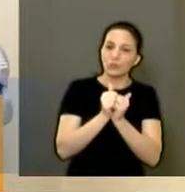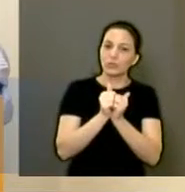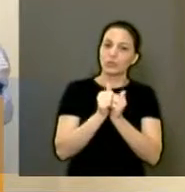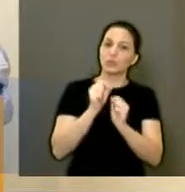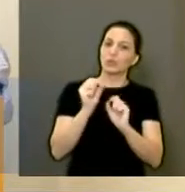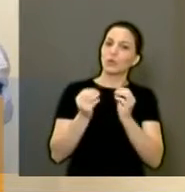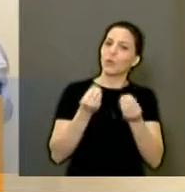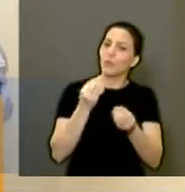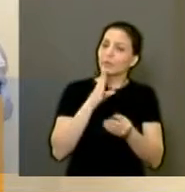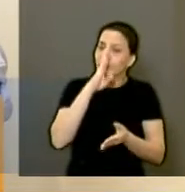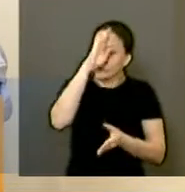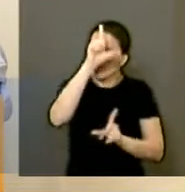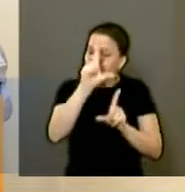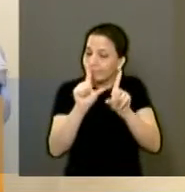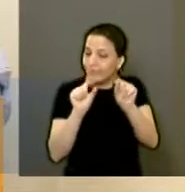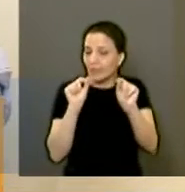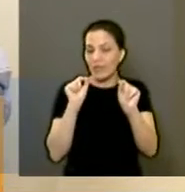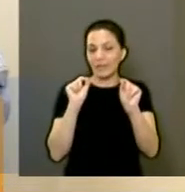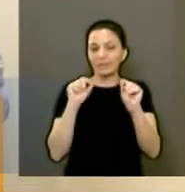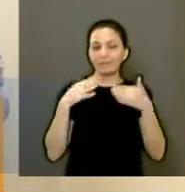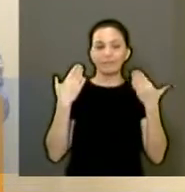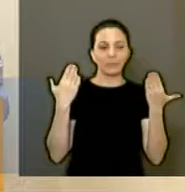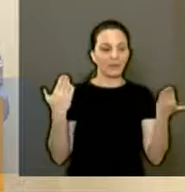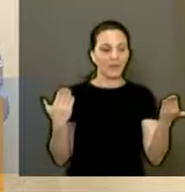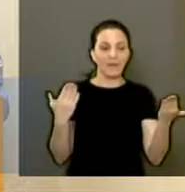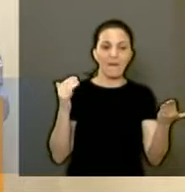é aí que eu vejo